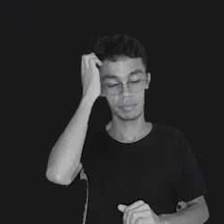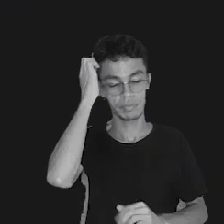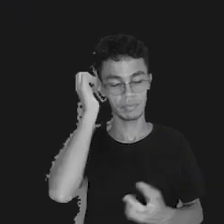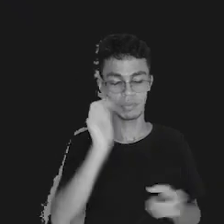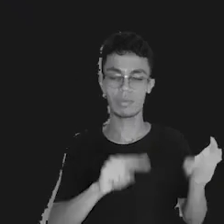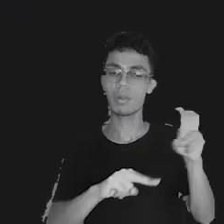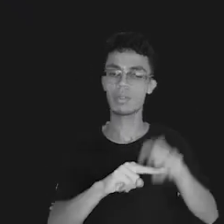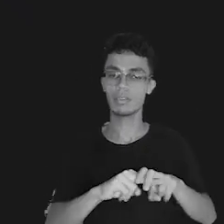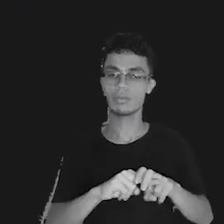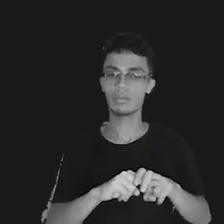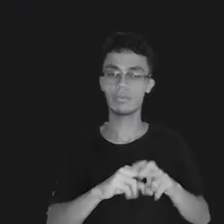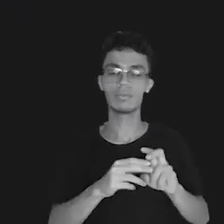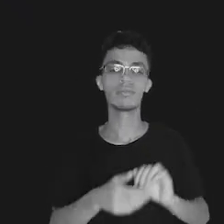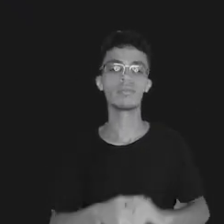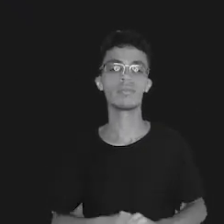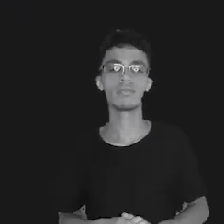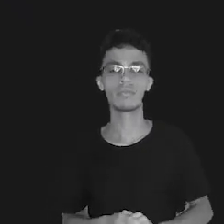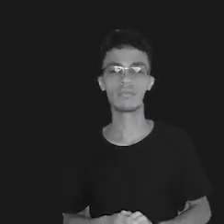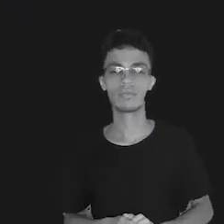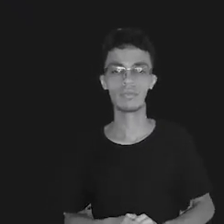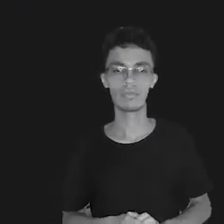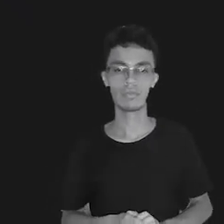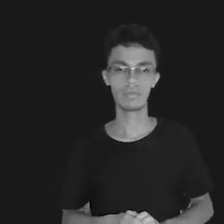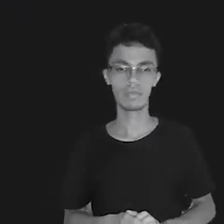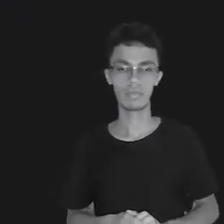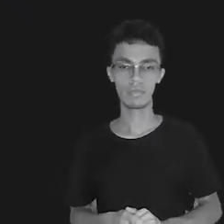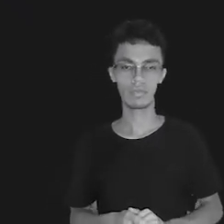Excelência. Senta-se na cadeira.